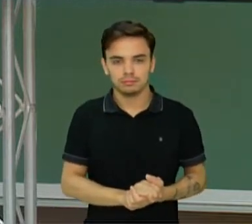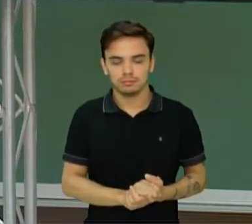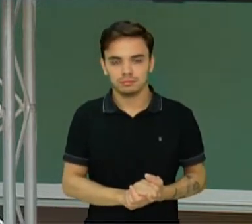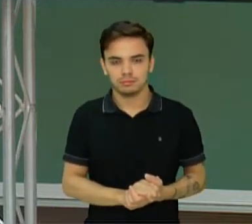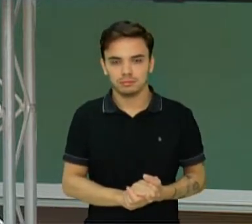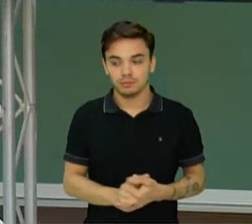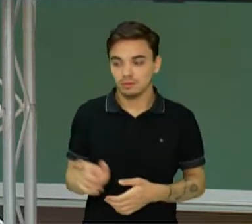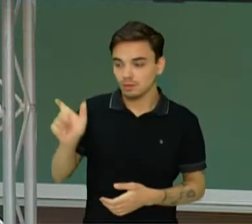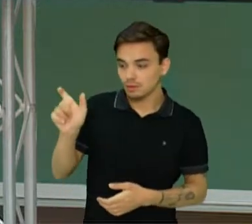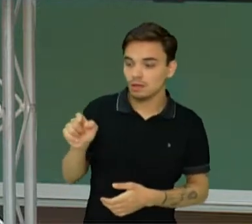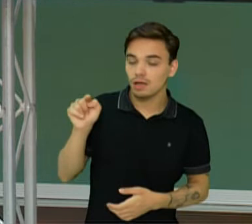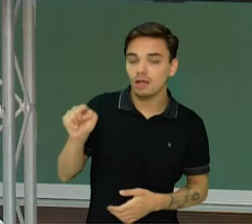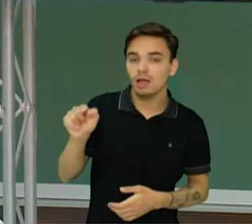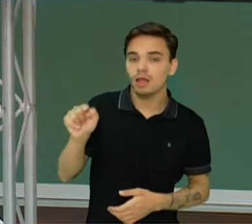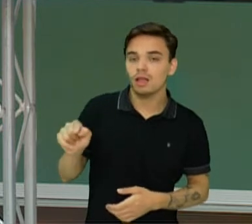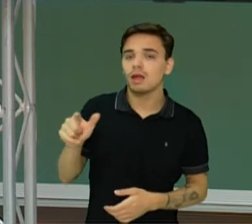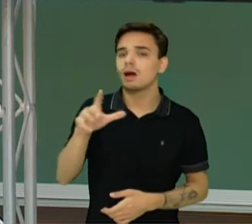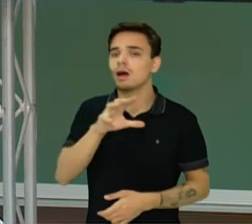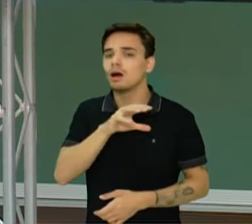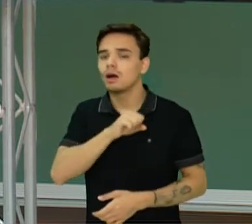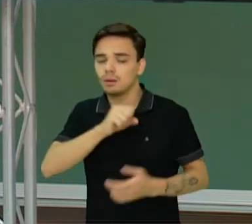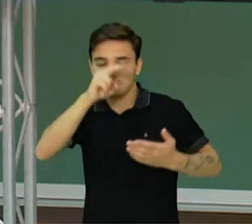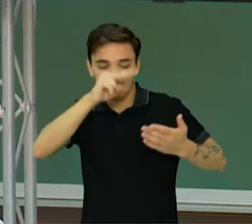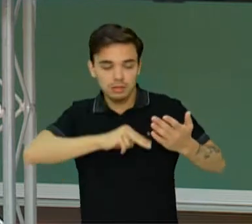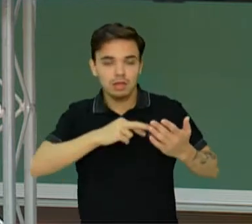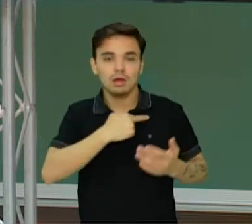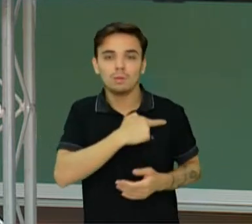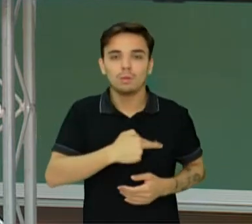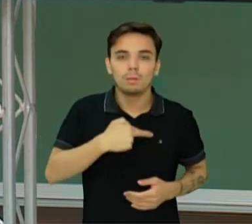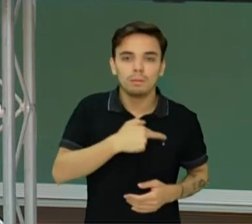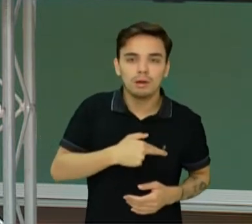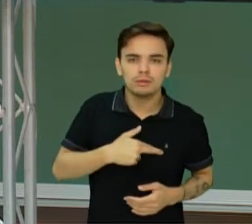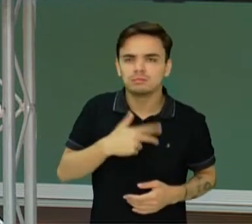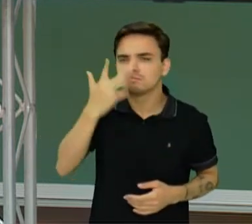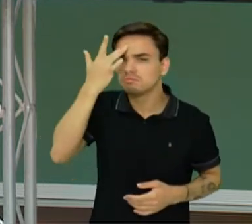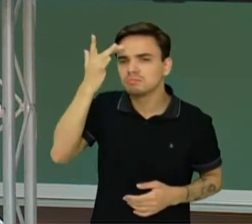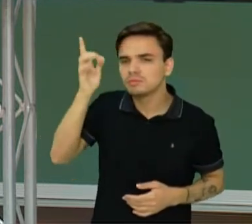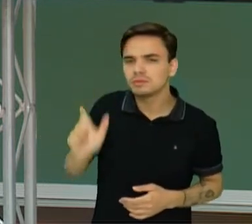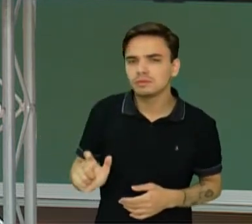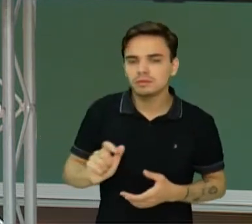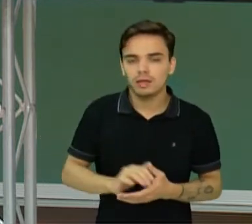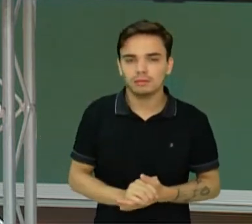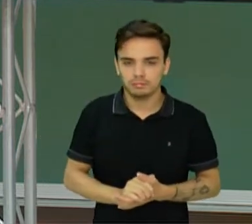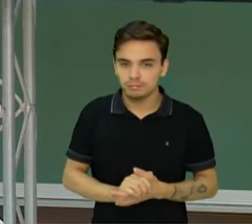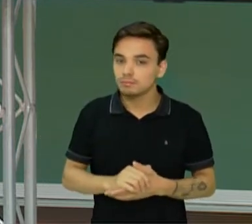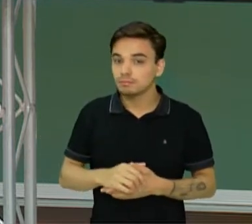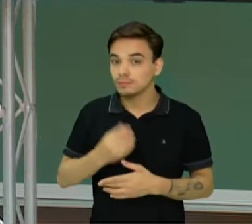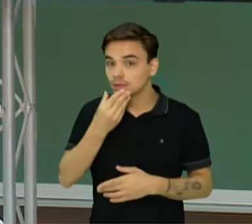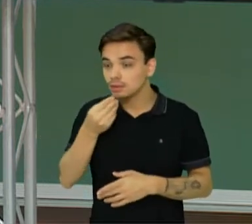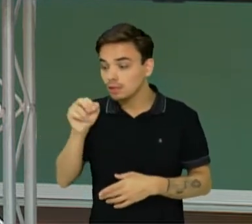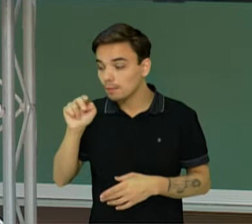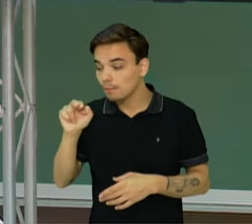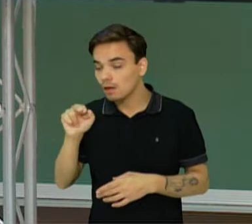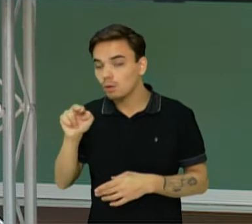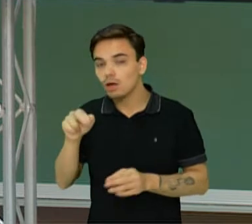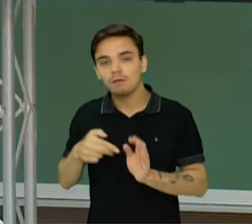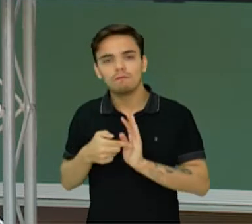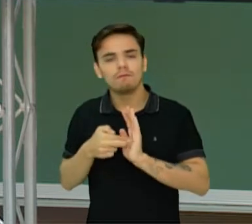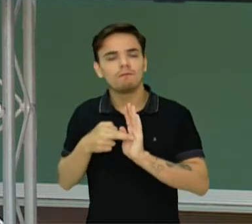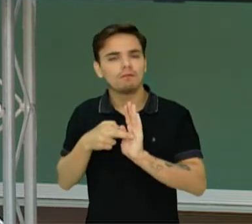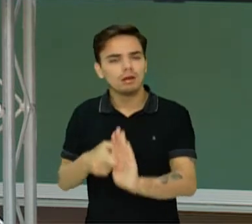Ele ama ler romances. Quem ama ler romances? O irmão. Então a gente está se referindo a uma